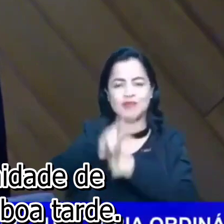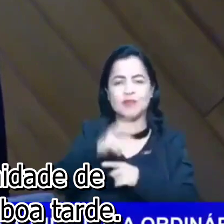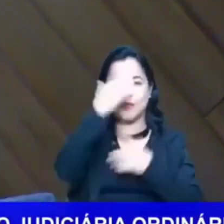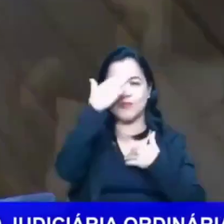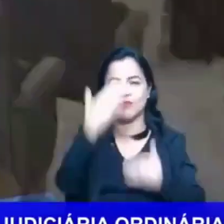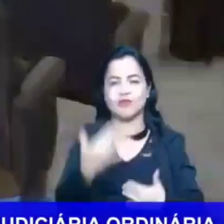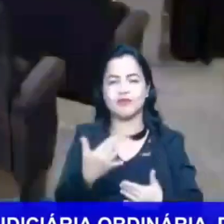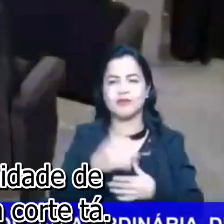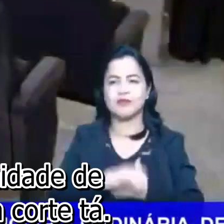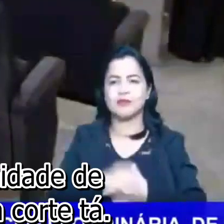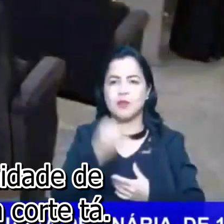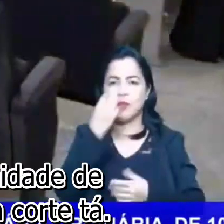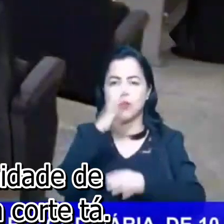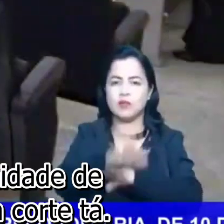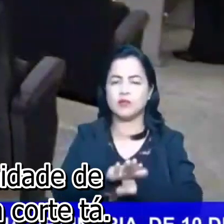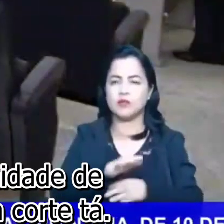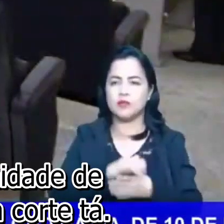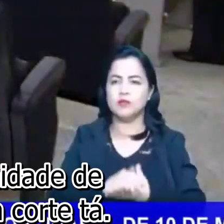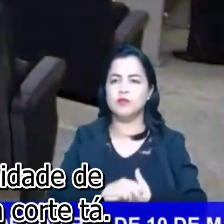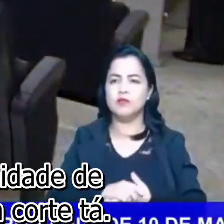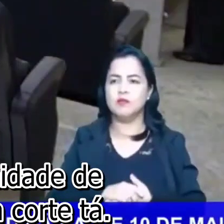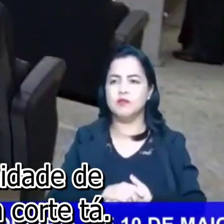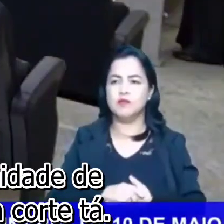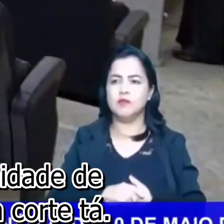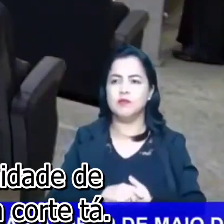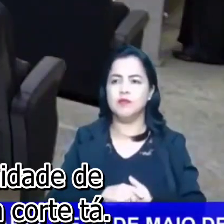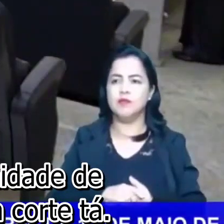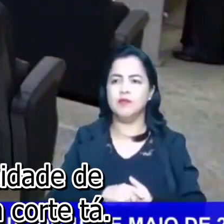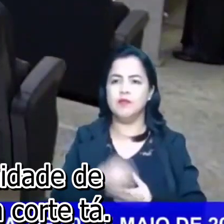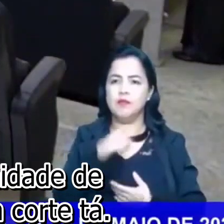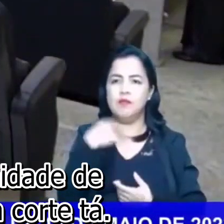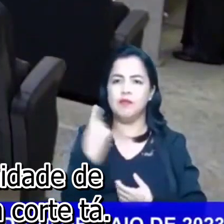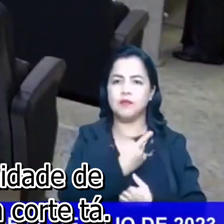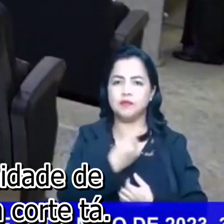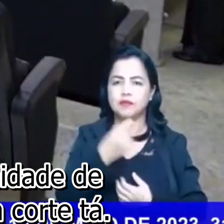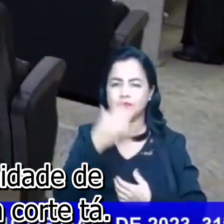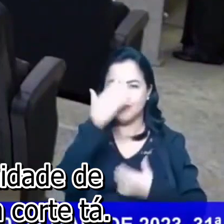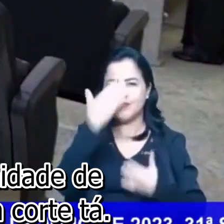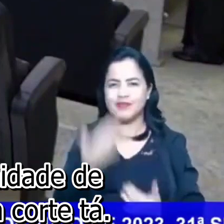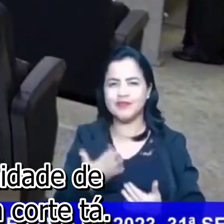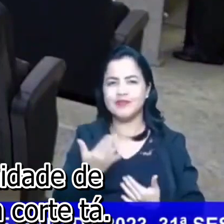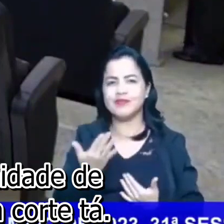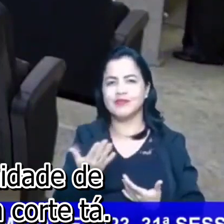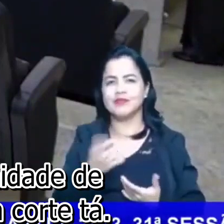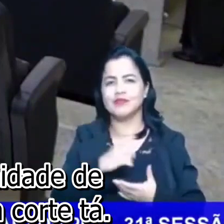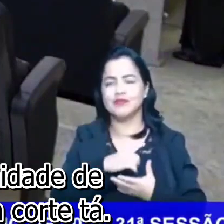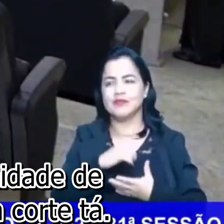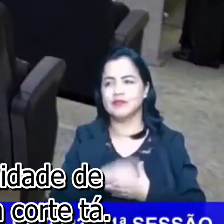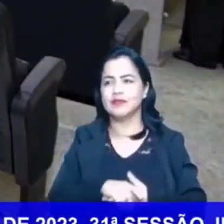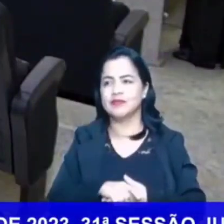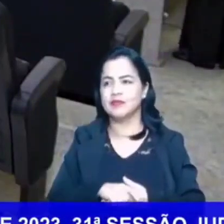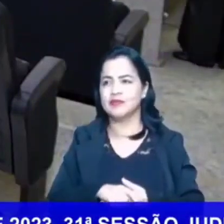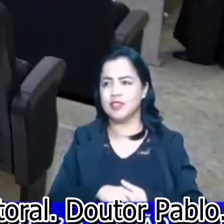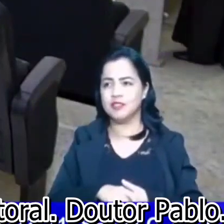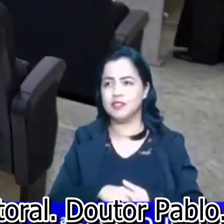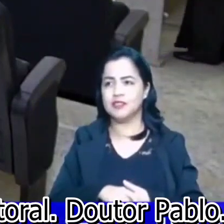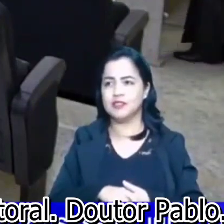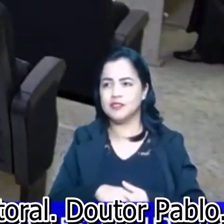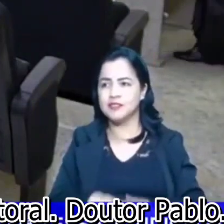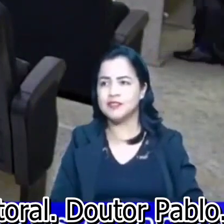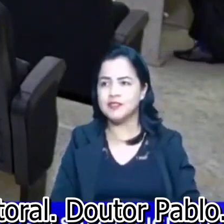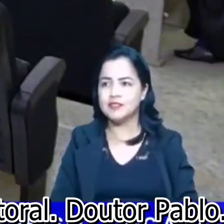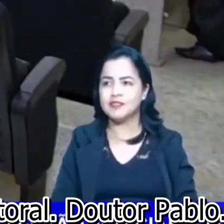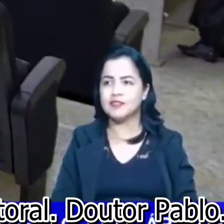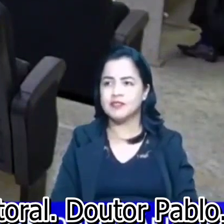obrigado. Boa tarde. Doutor, nós é que agradecemos a oportunidade de ouvir. Lateral direita sempre dos muito bem-vindo na plenário, corte, tá? onde Vamos